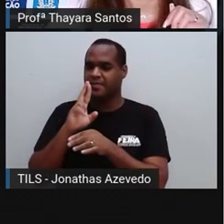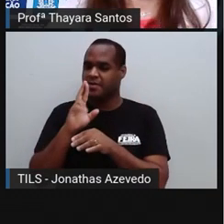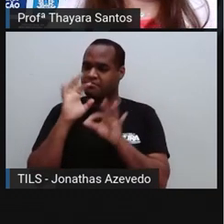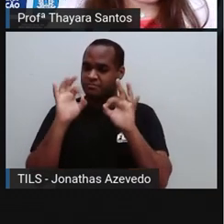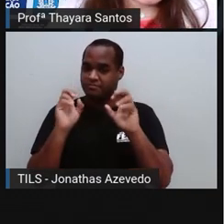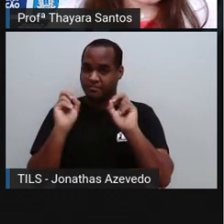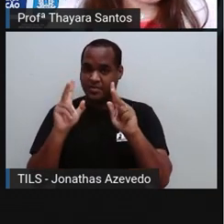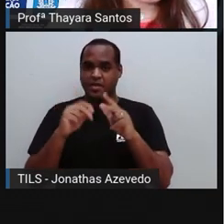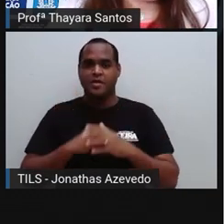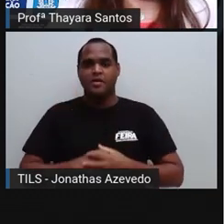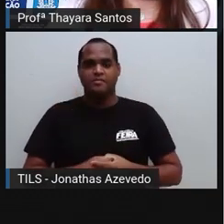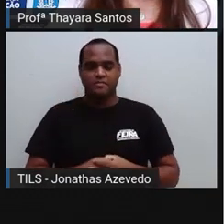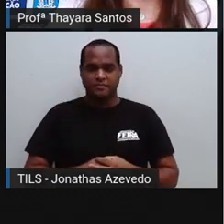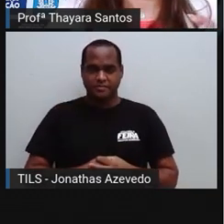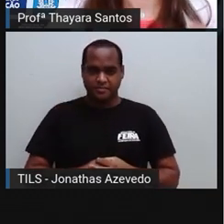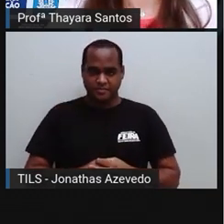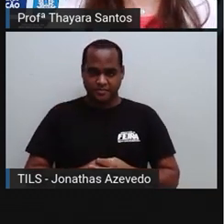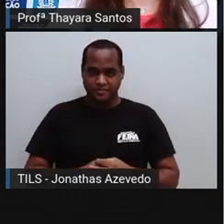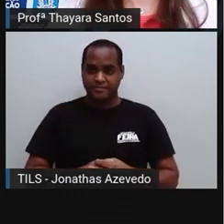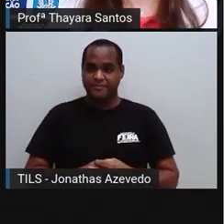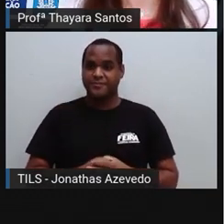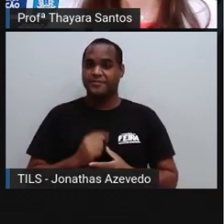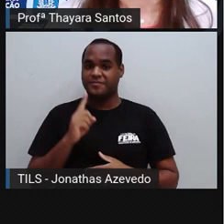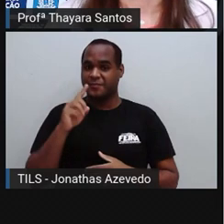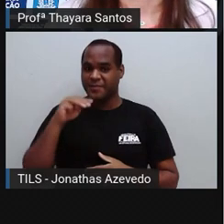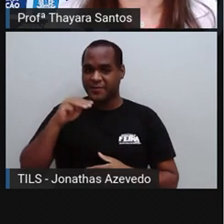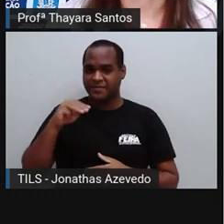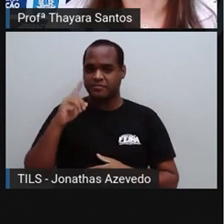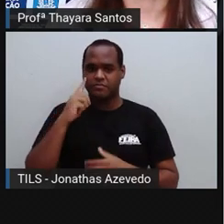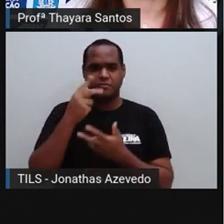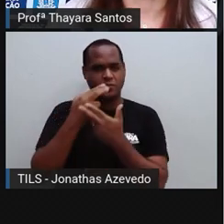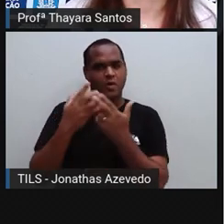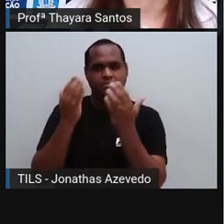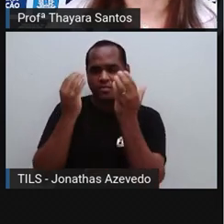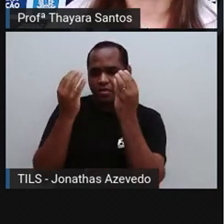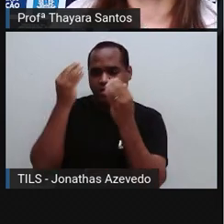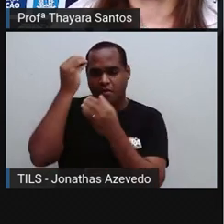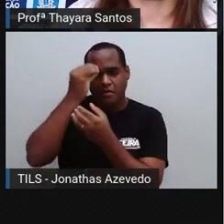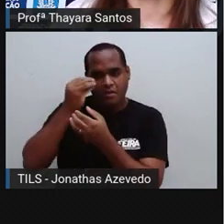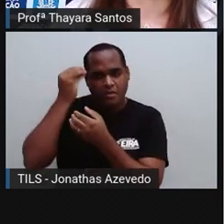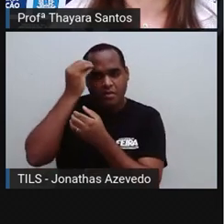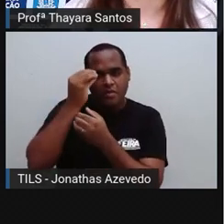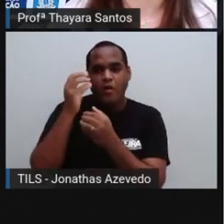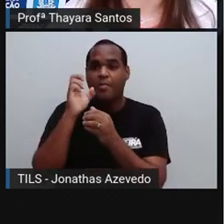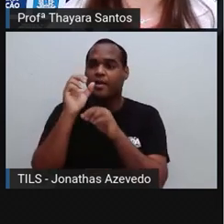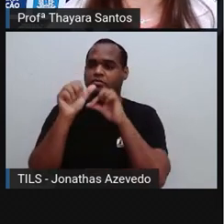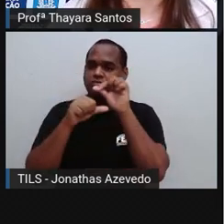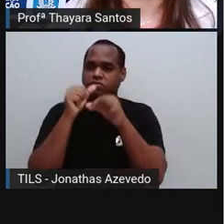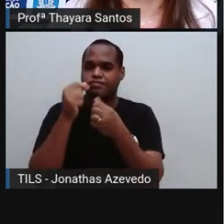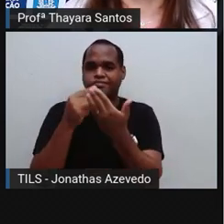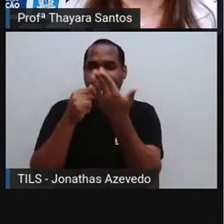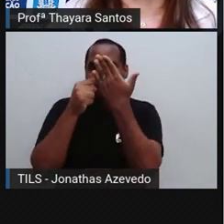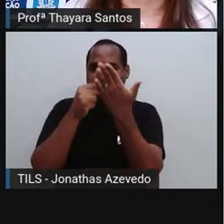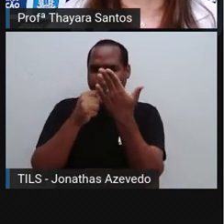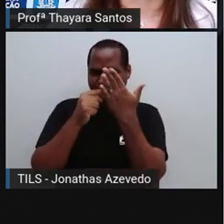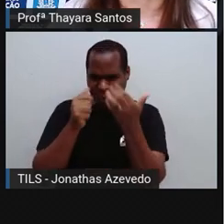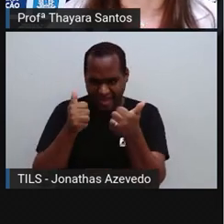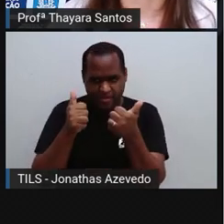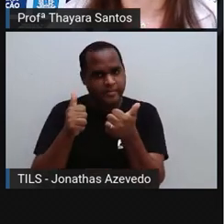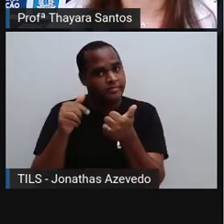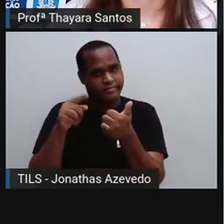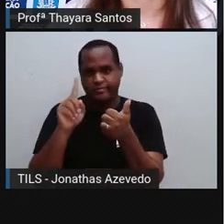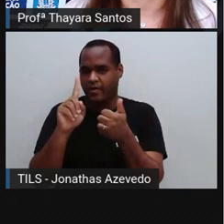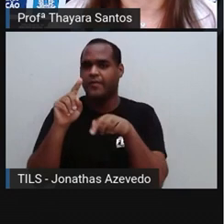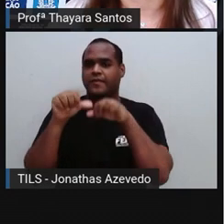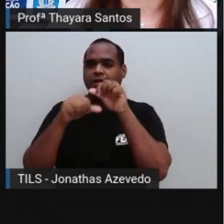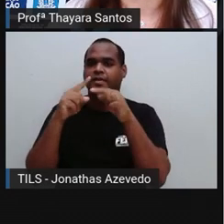ela. Vamos lá. Um minutinho aí. Uma droga psicotrópica ou psicoativa é aquela que